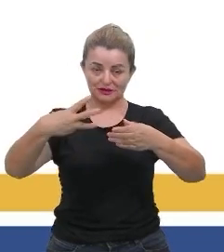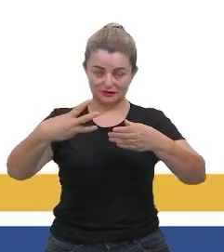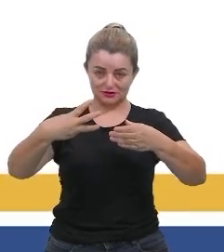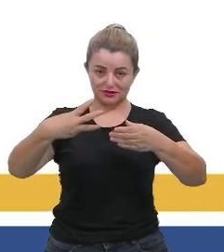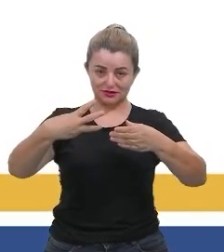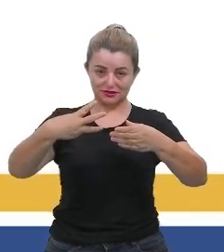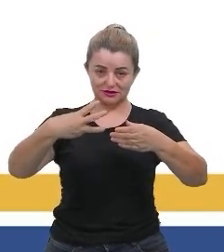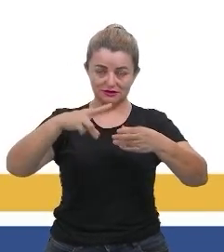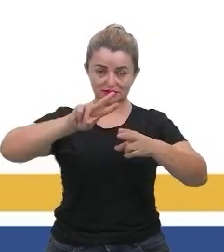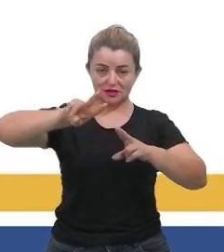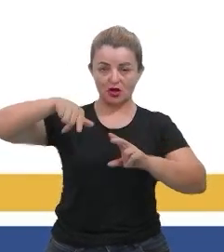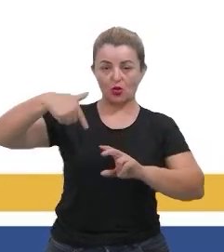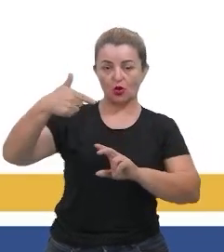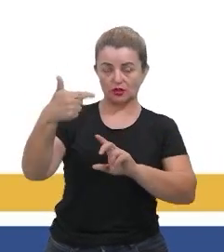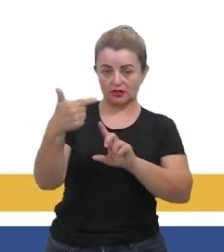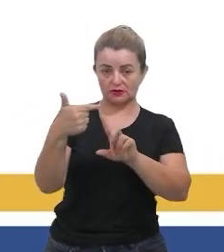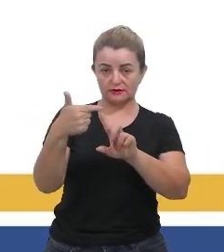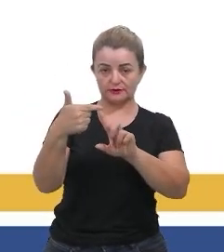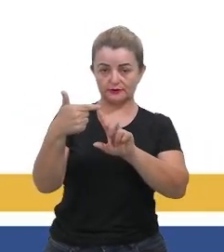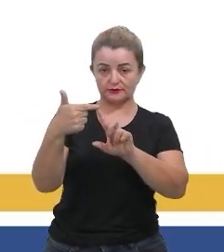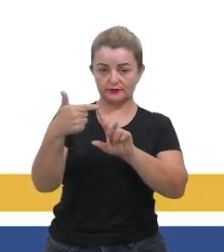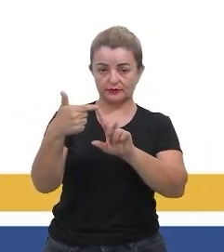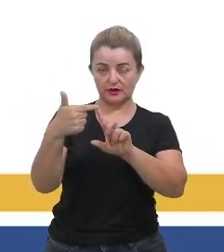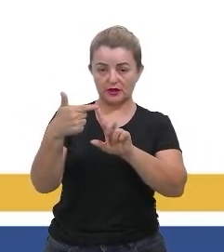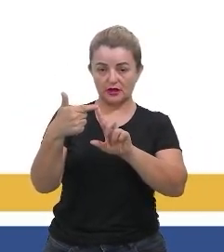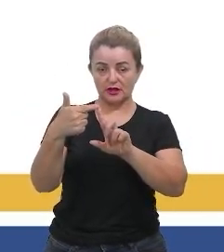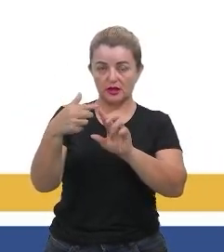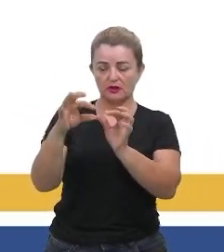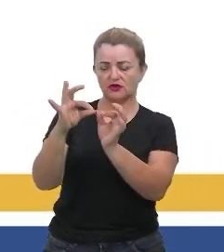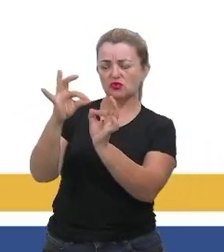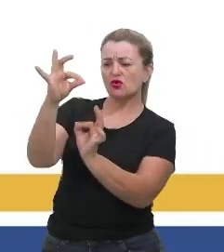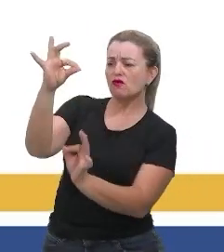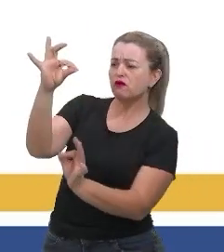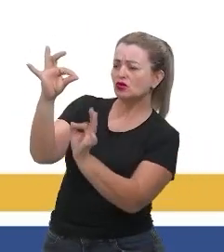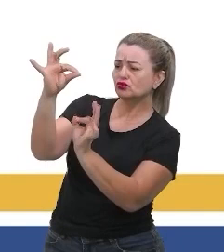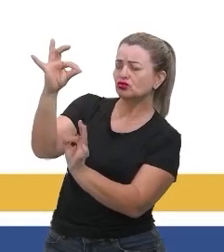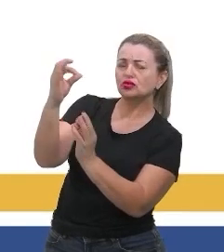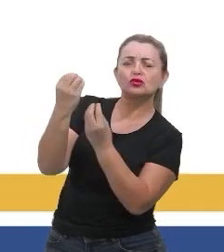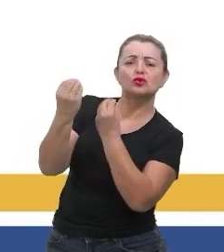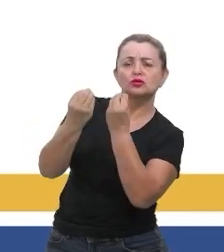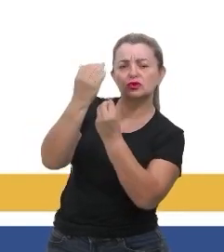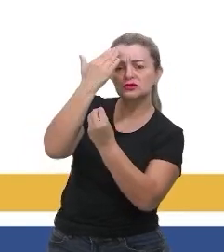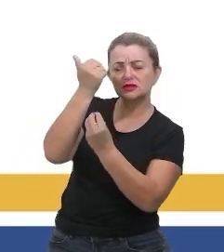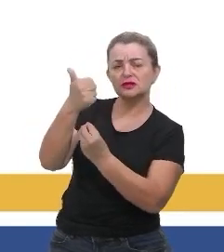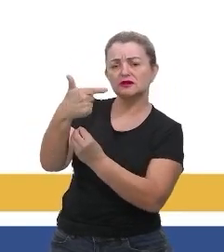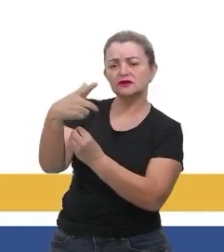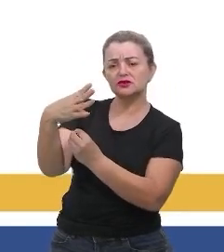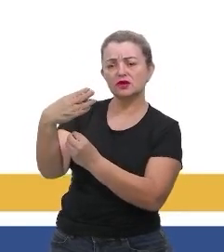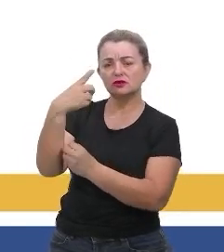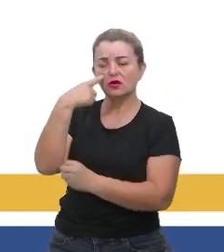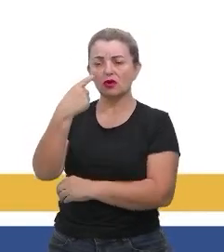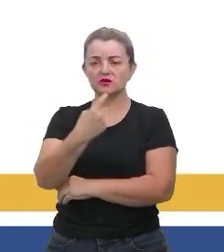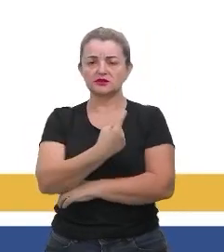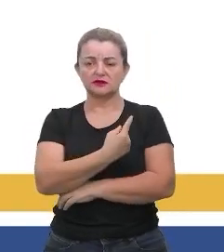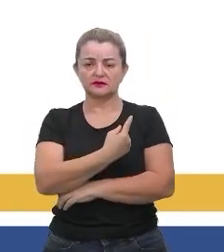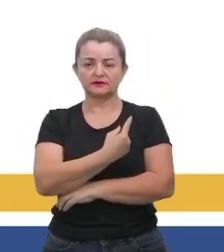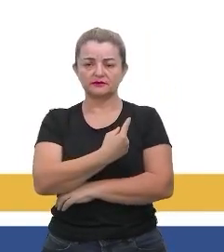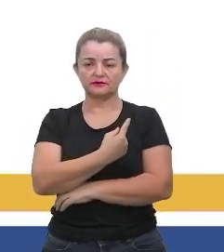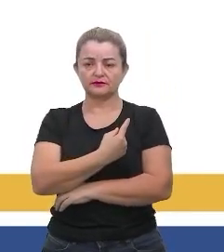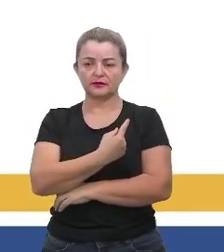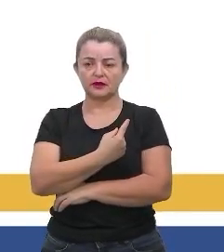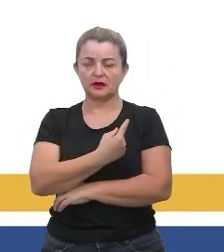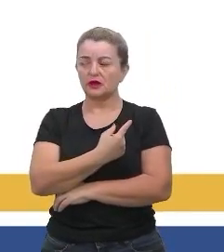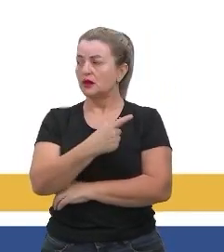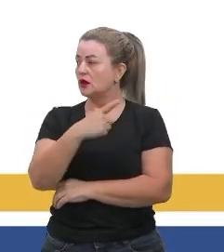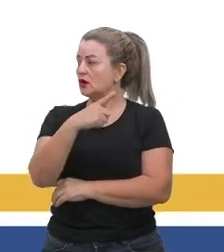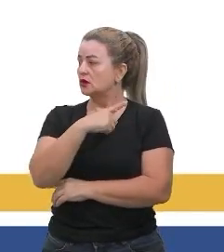3 ao quadrado. E a nossa nova altura, lembra? Pessoal, mas como é que eu vou saber que é 24? Gente, dá uma olhadinha aqui no todo, ó. Dá uma olhadinha aqui no todo.